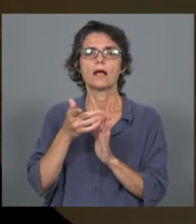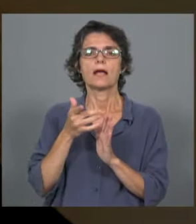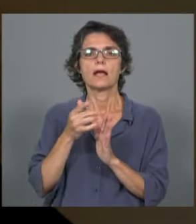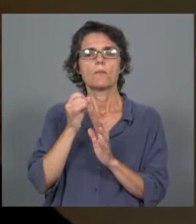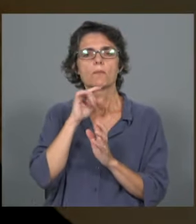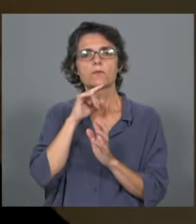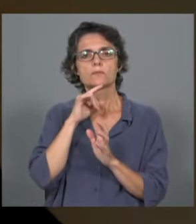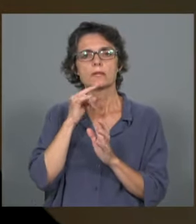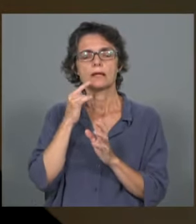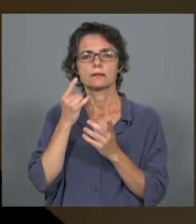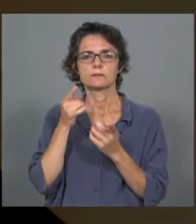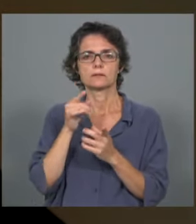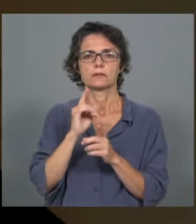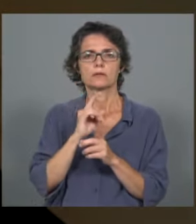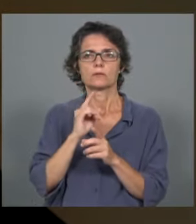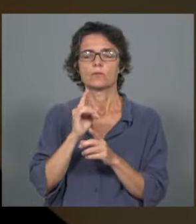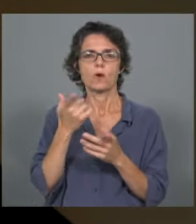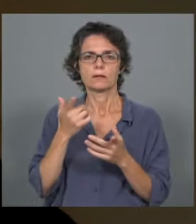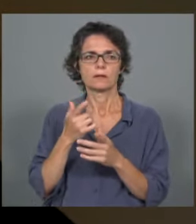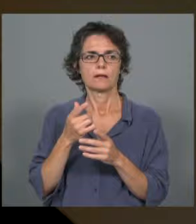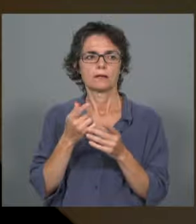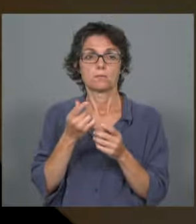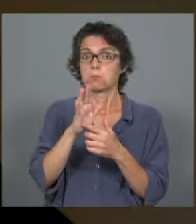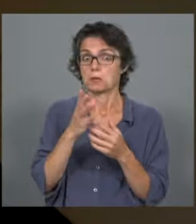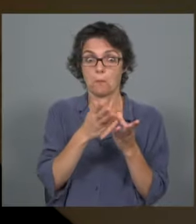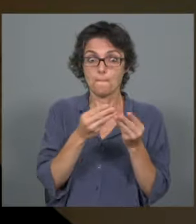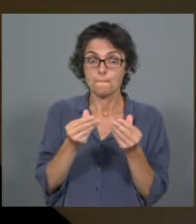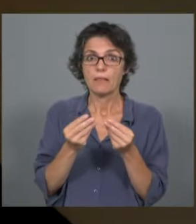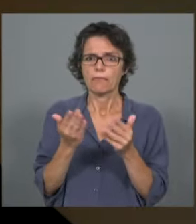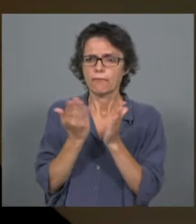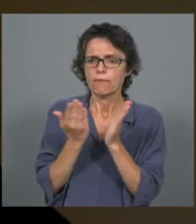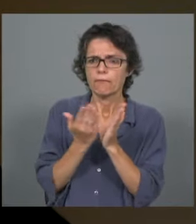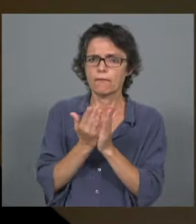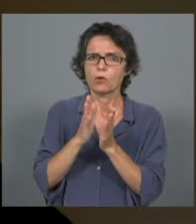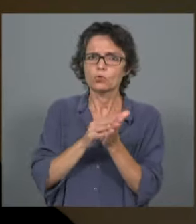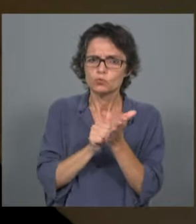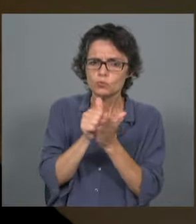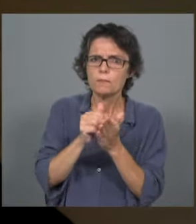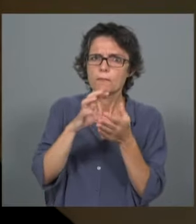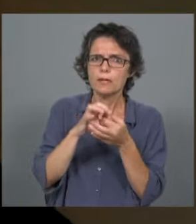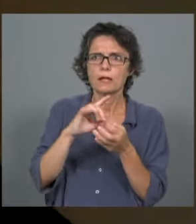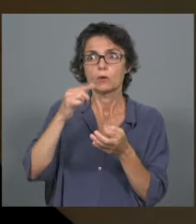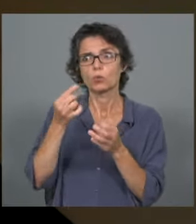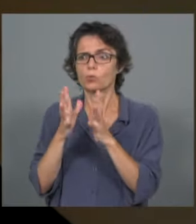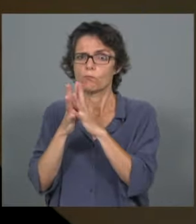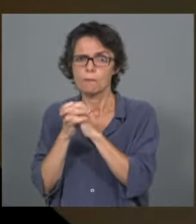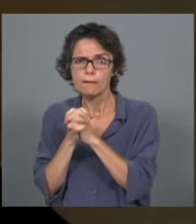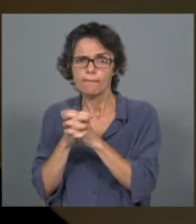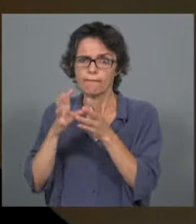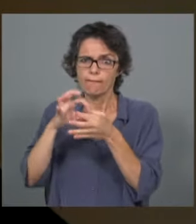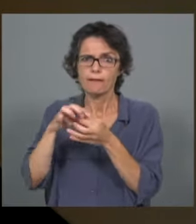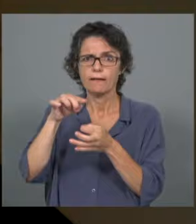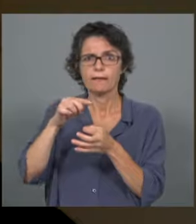lusófona têm é criar material de estudo bíblico, de orações, que acompanha todas